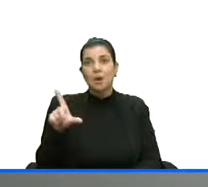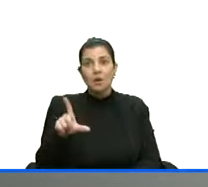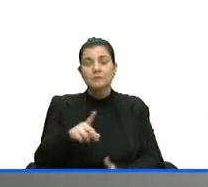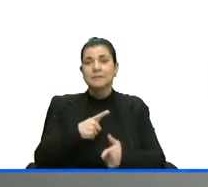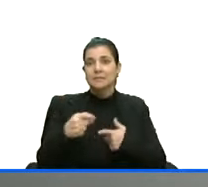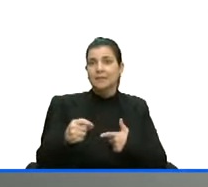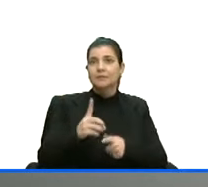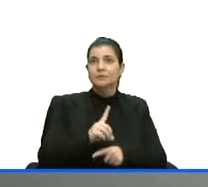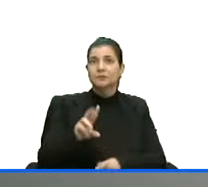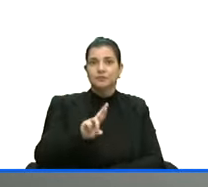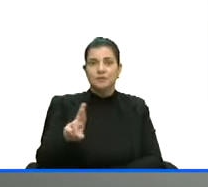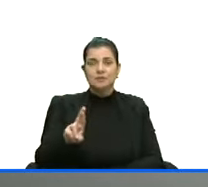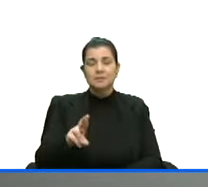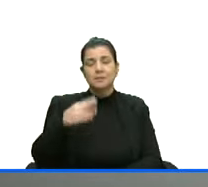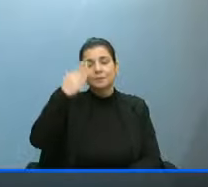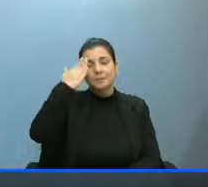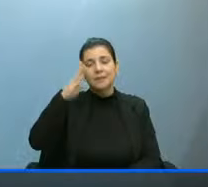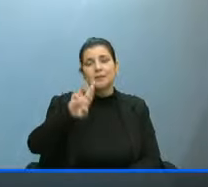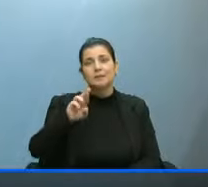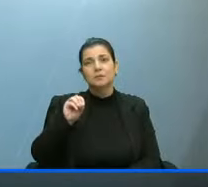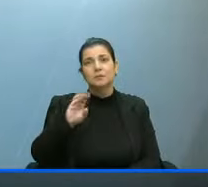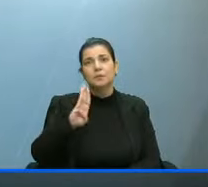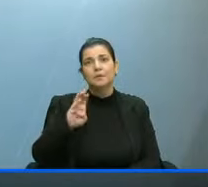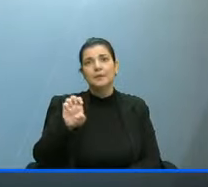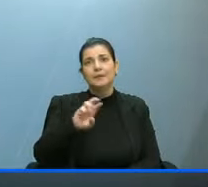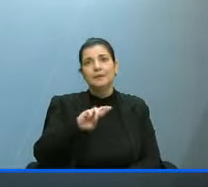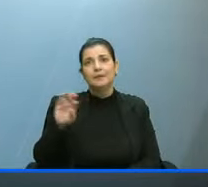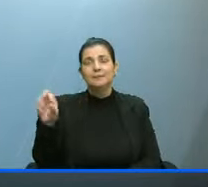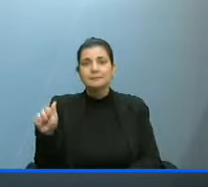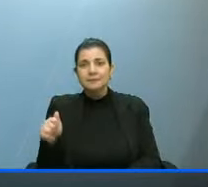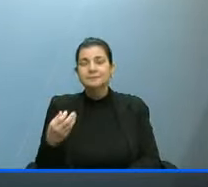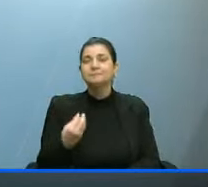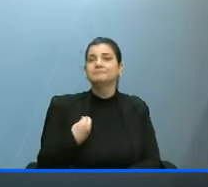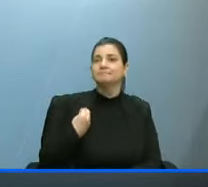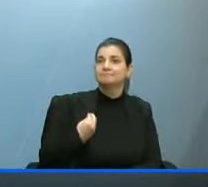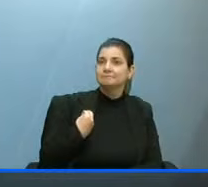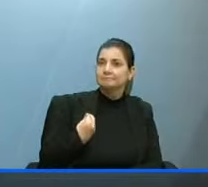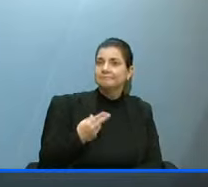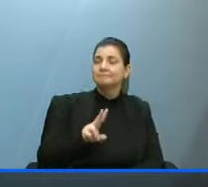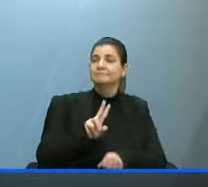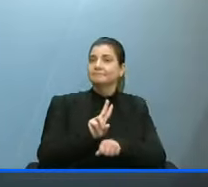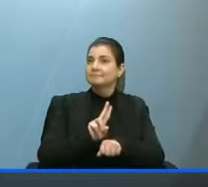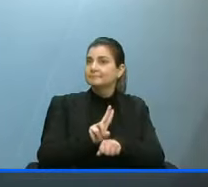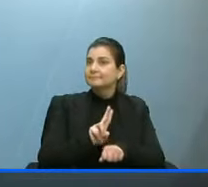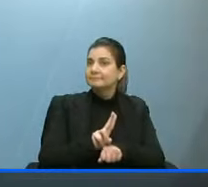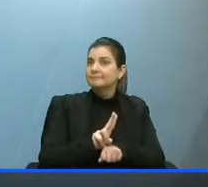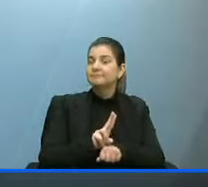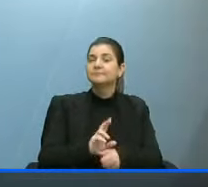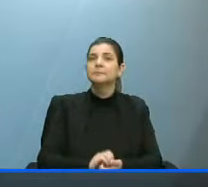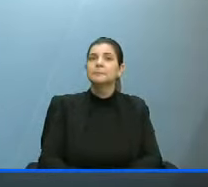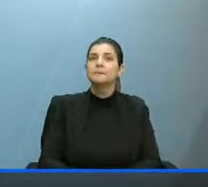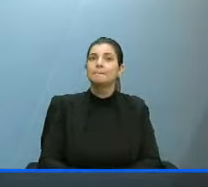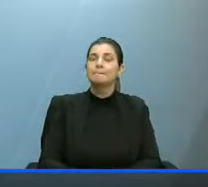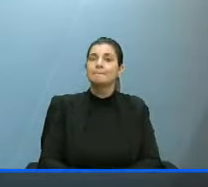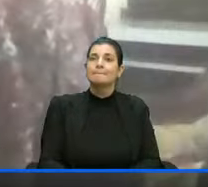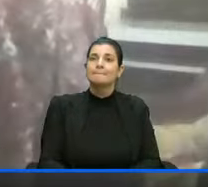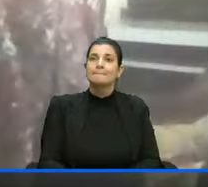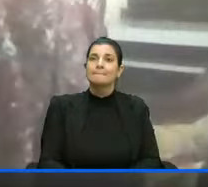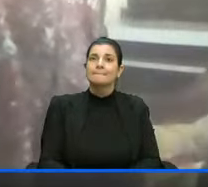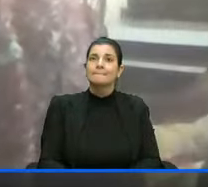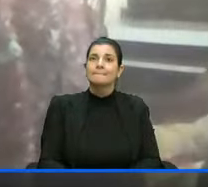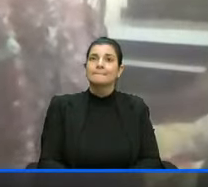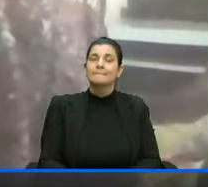conselho, obrigada, Roberta, pelo conselho, estar presente, estar vigilante. E